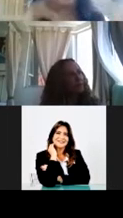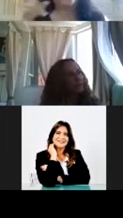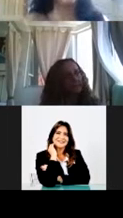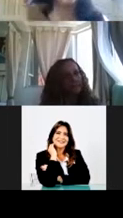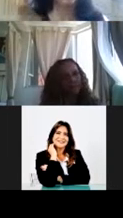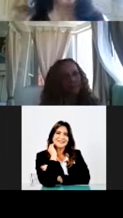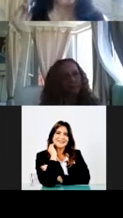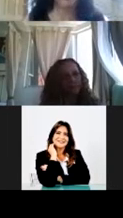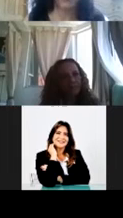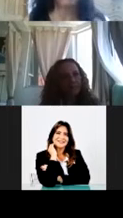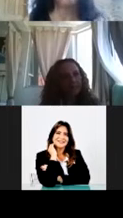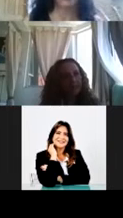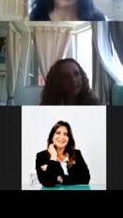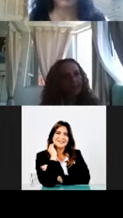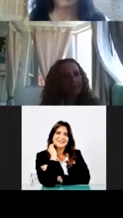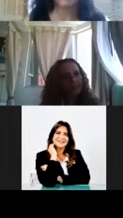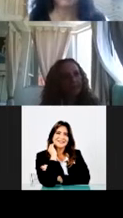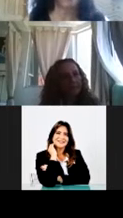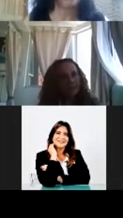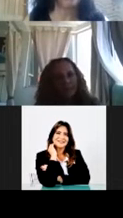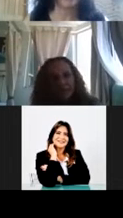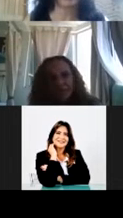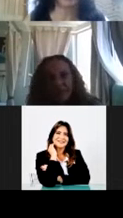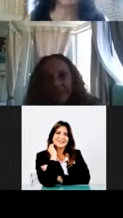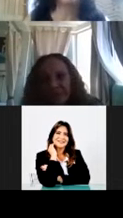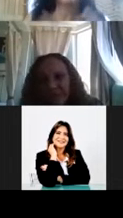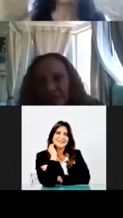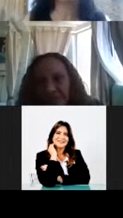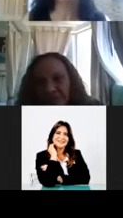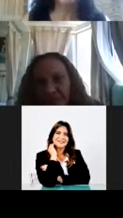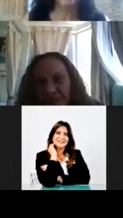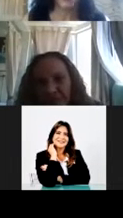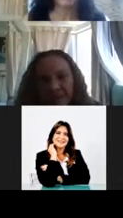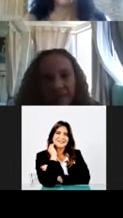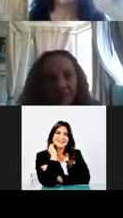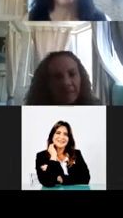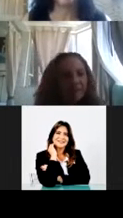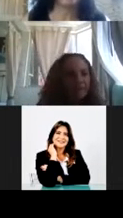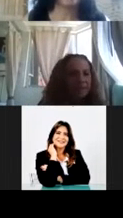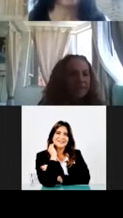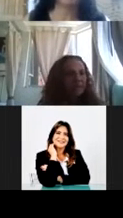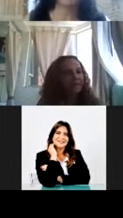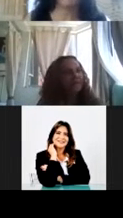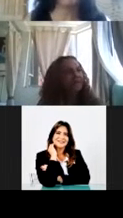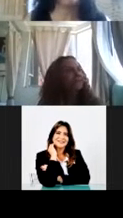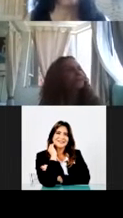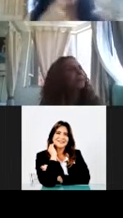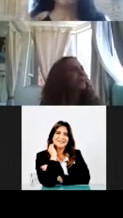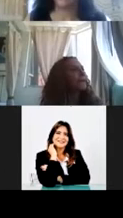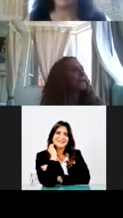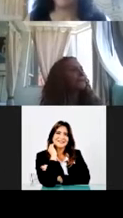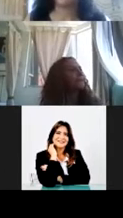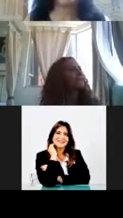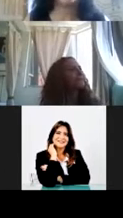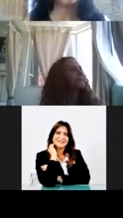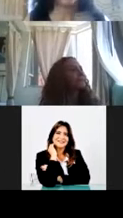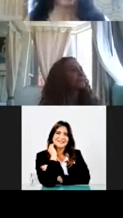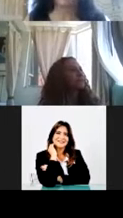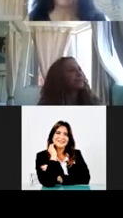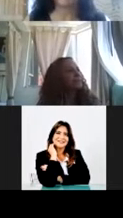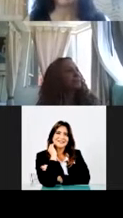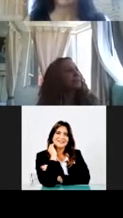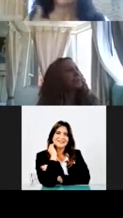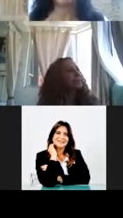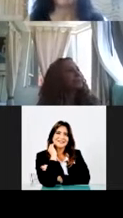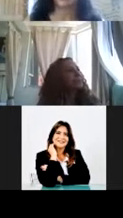que depois de muito tempo, ela veio em rede social retirando aquela fala, que ela não estava no momento bom, e não sei o quê,